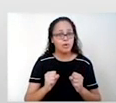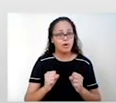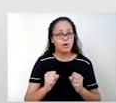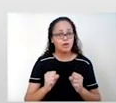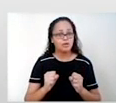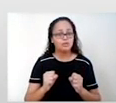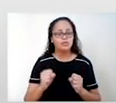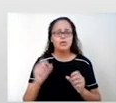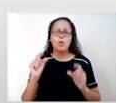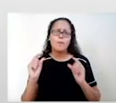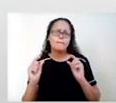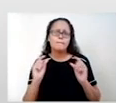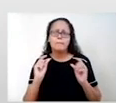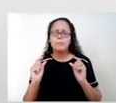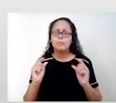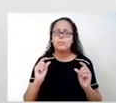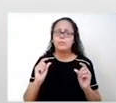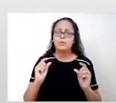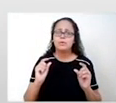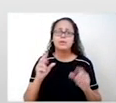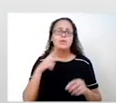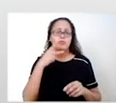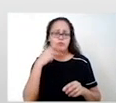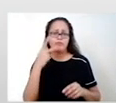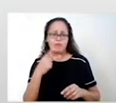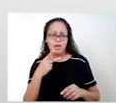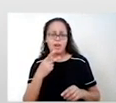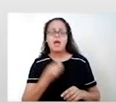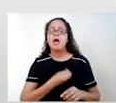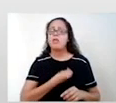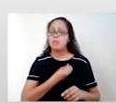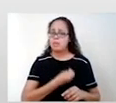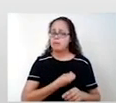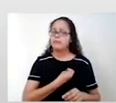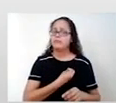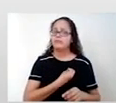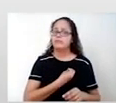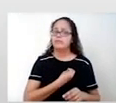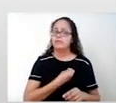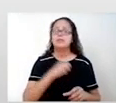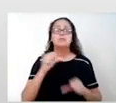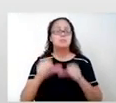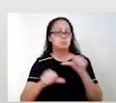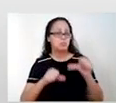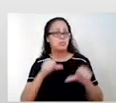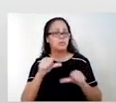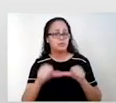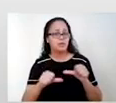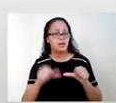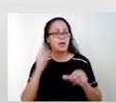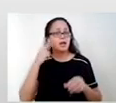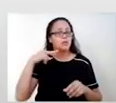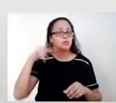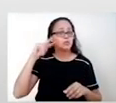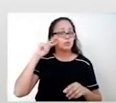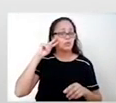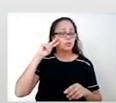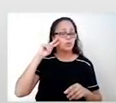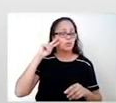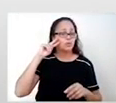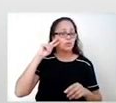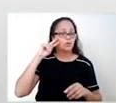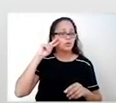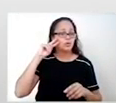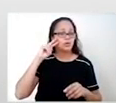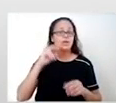fatos. Então, às vezes, eu posso colocar alguns fatos que são reais e eu dar uma enfeitada naquela história, modificar um pouco, né? Então, ela